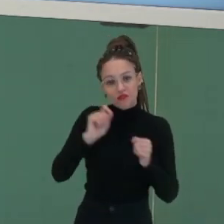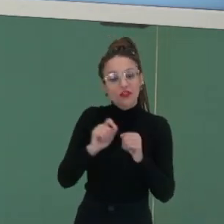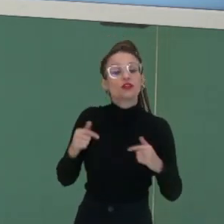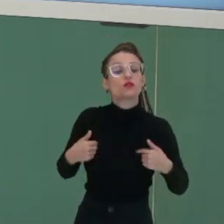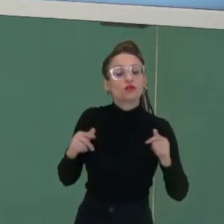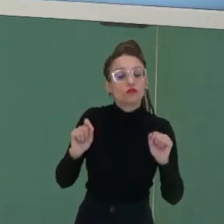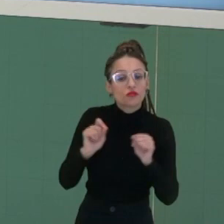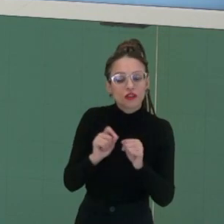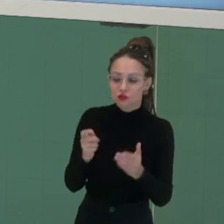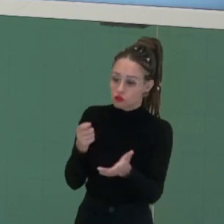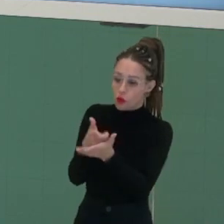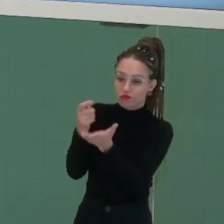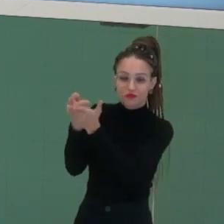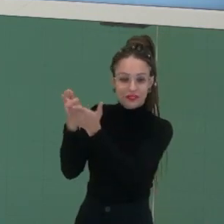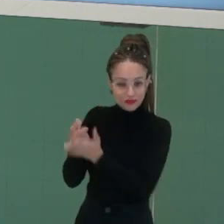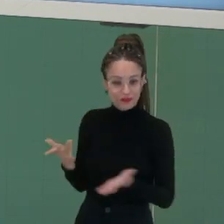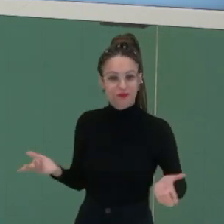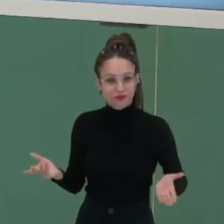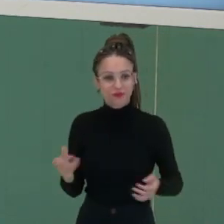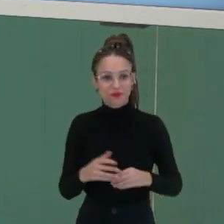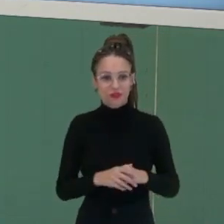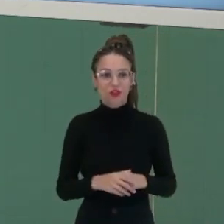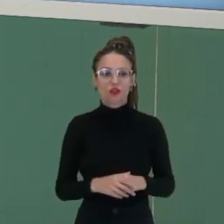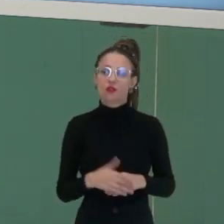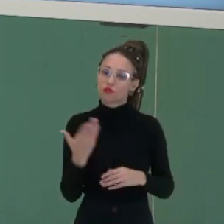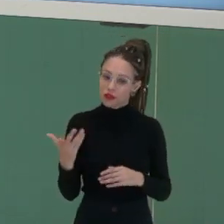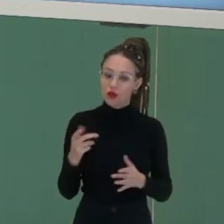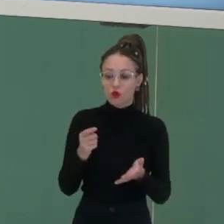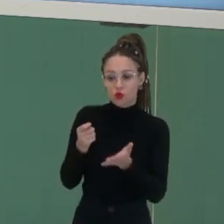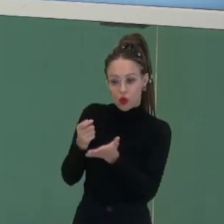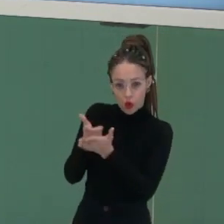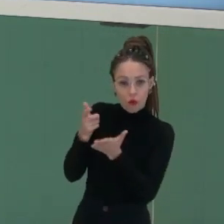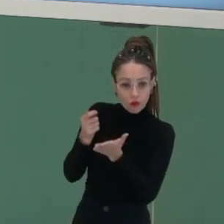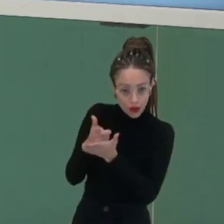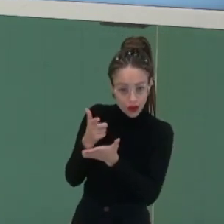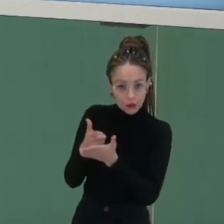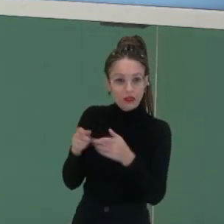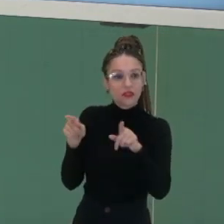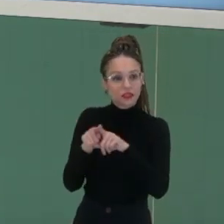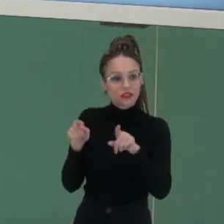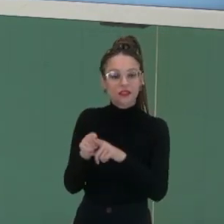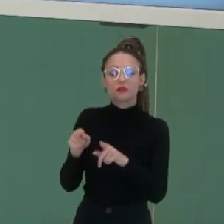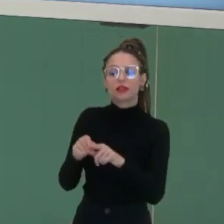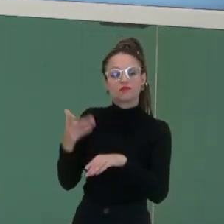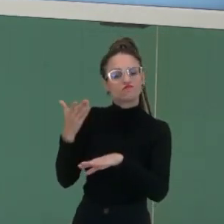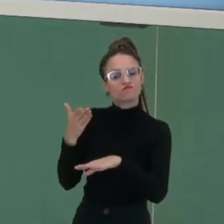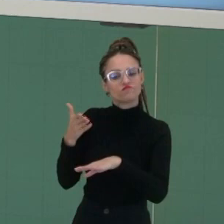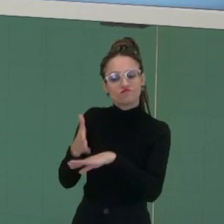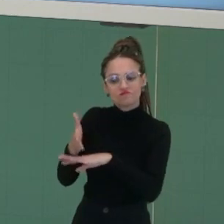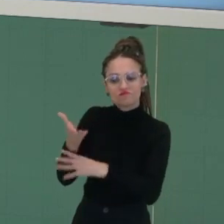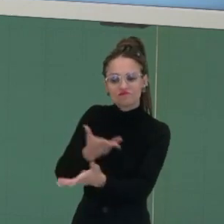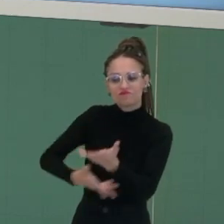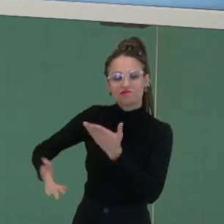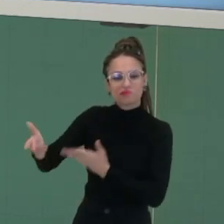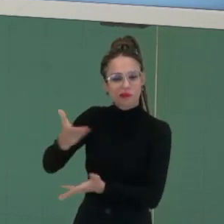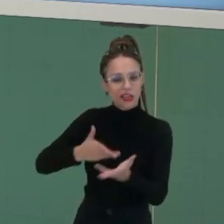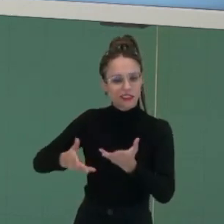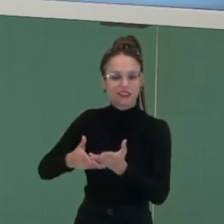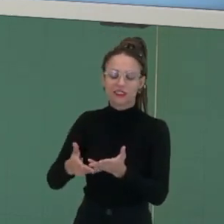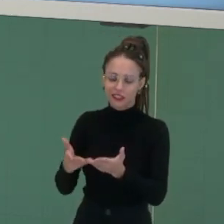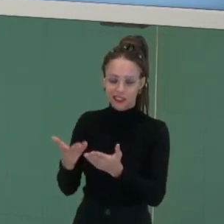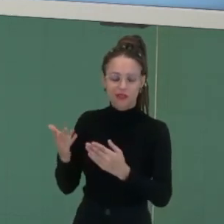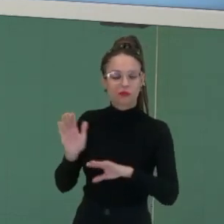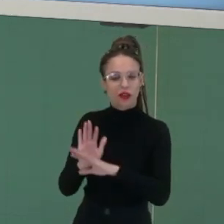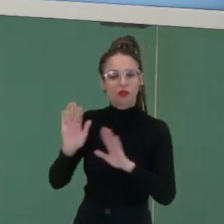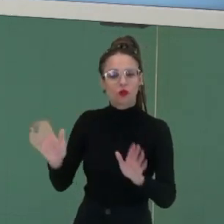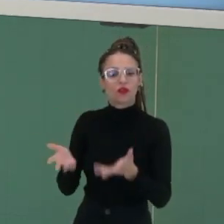fazemos? Consumimos. E uma vez que nós compramos, estamos participando de toda uma produção e